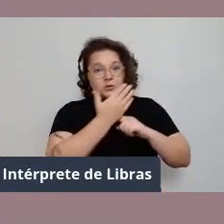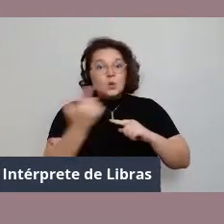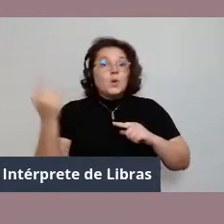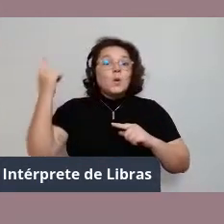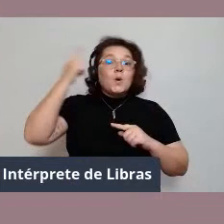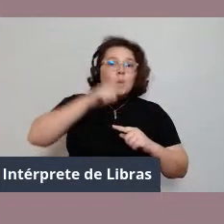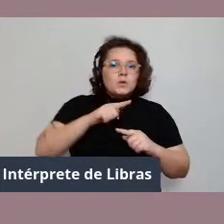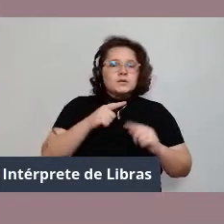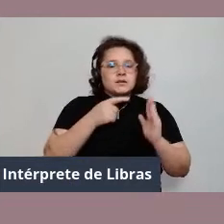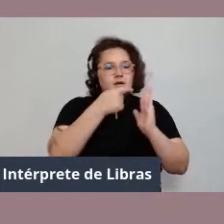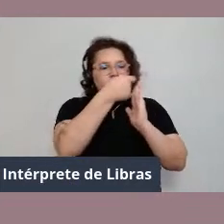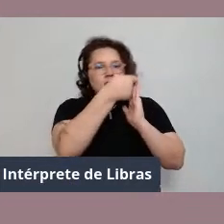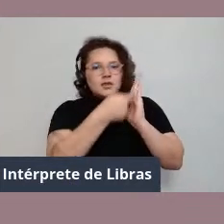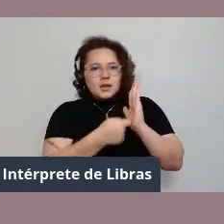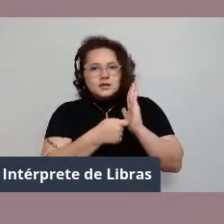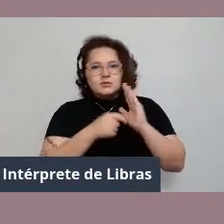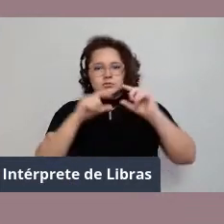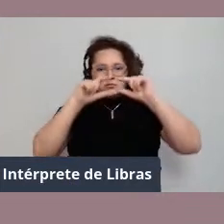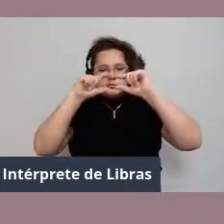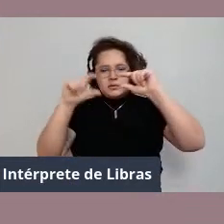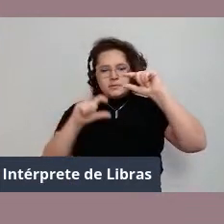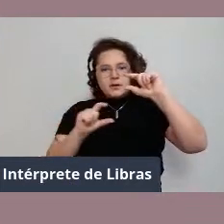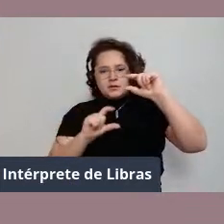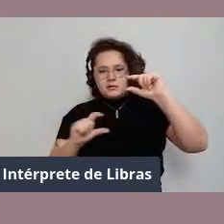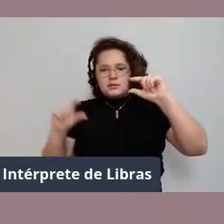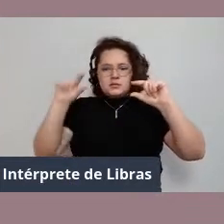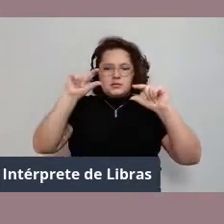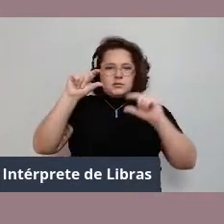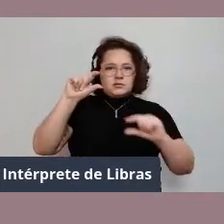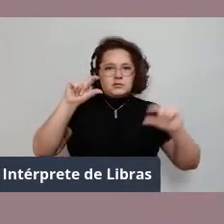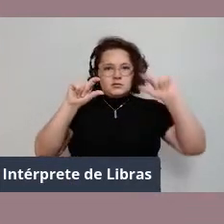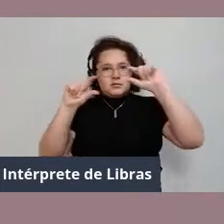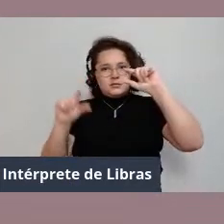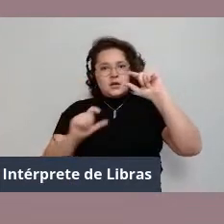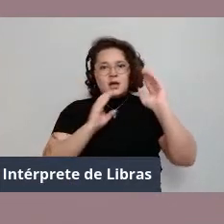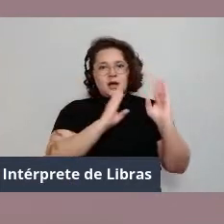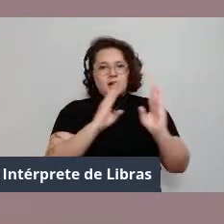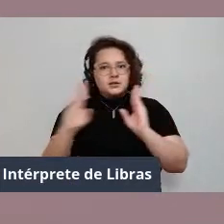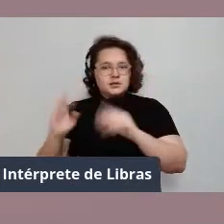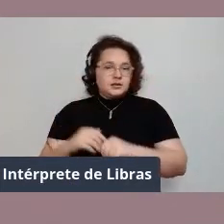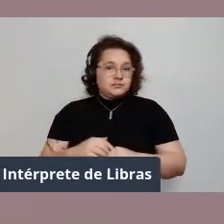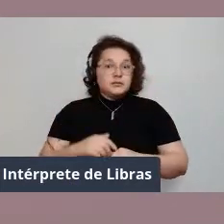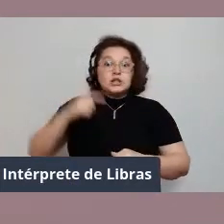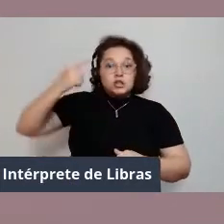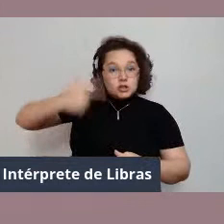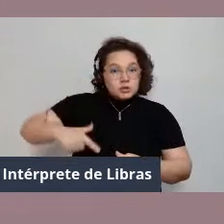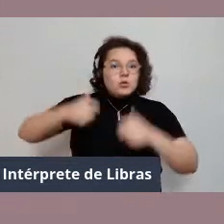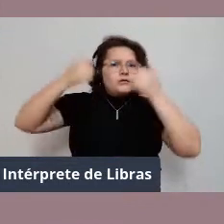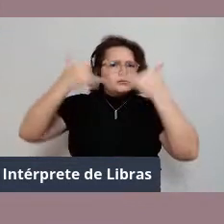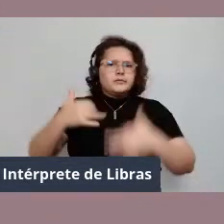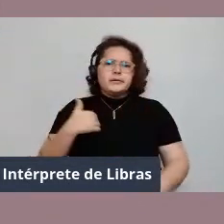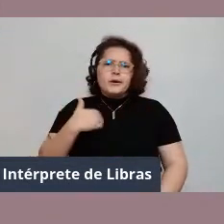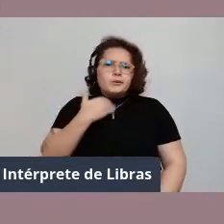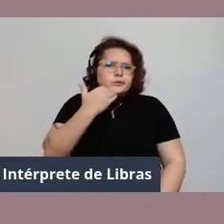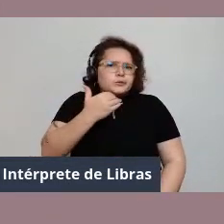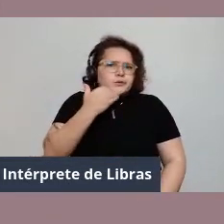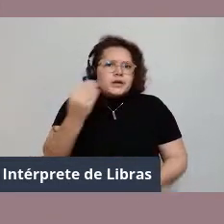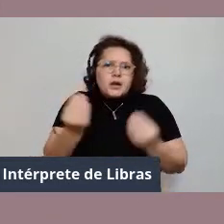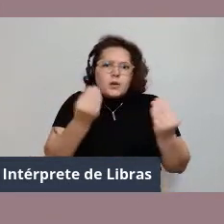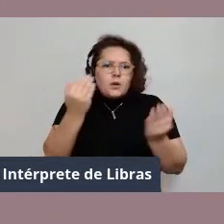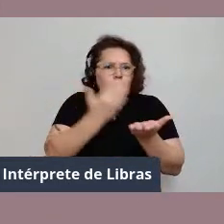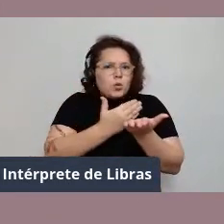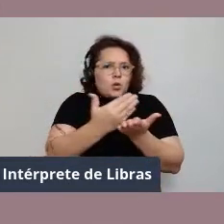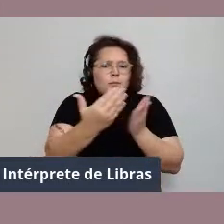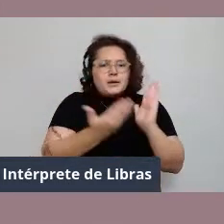obra. Insistiu muito em dizer que não fazia ideia de como começaria. E ficou muito surpresa quando